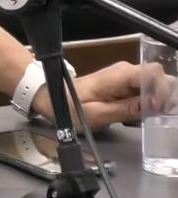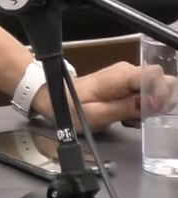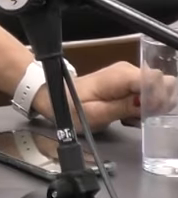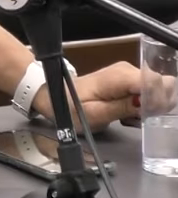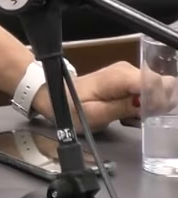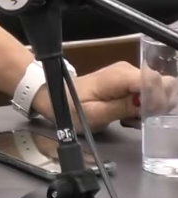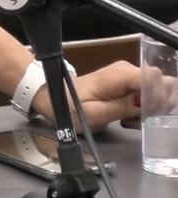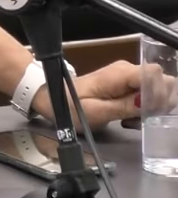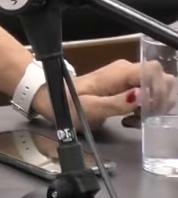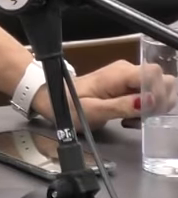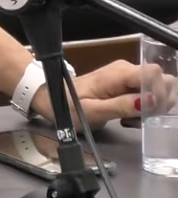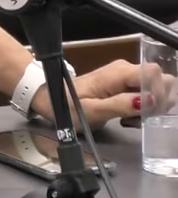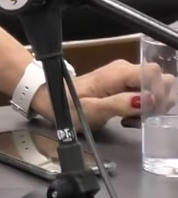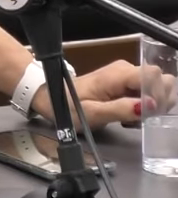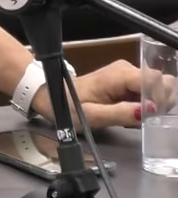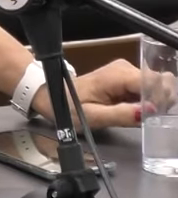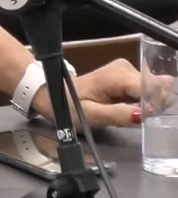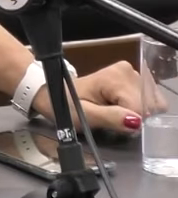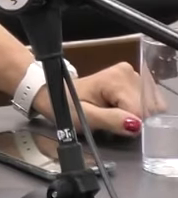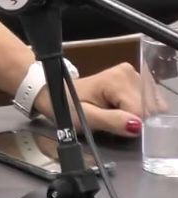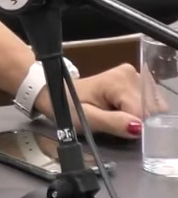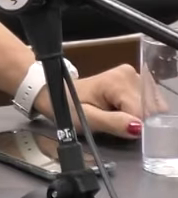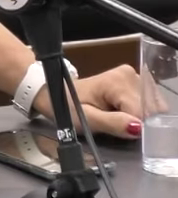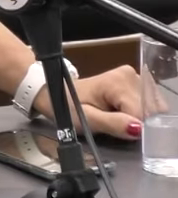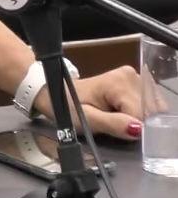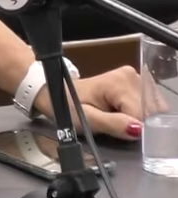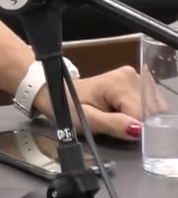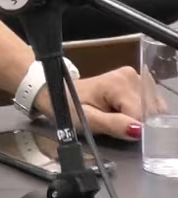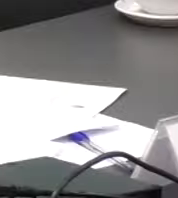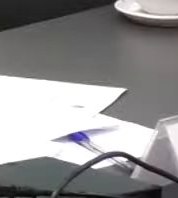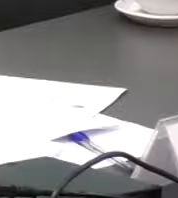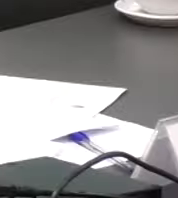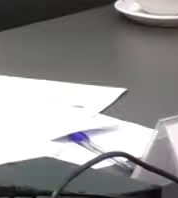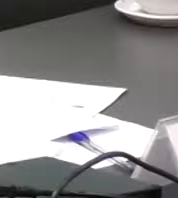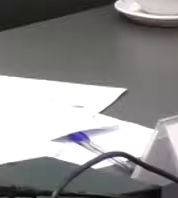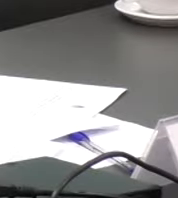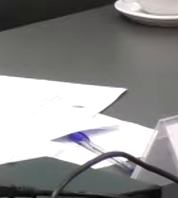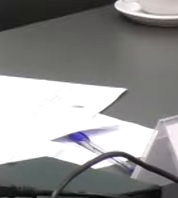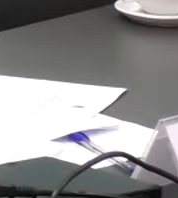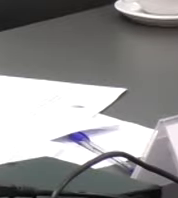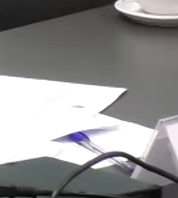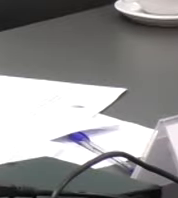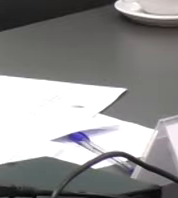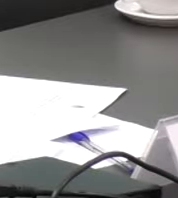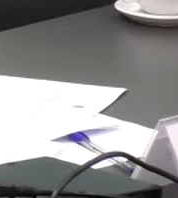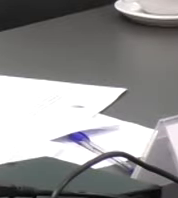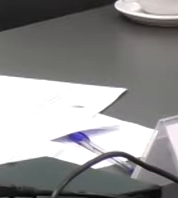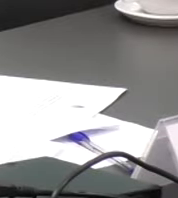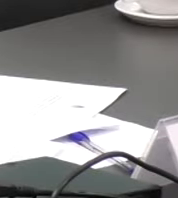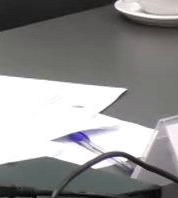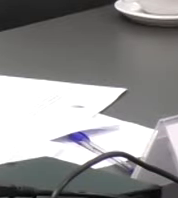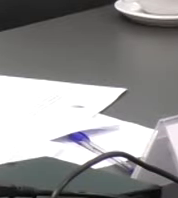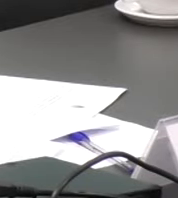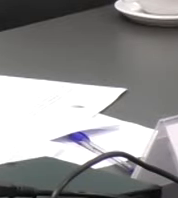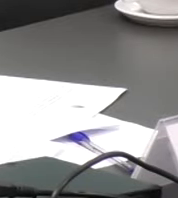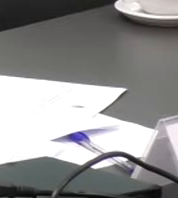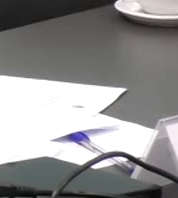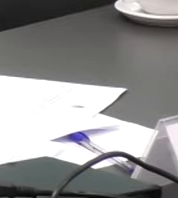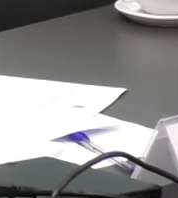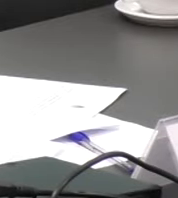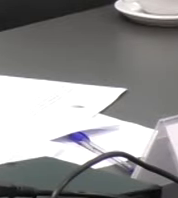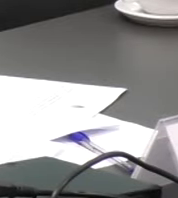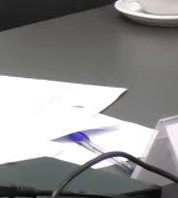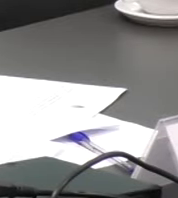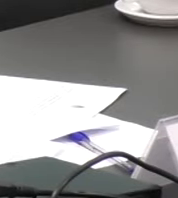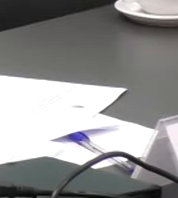essa inteligente Inteligência Artificial são feita é programada por pessoas né Então nesse sentido